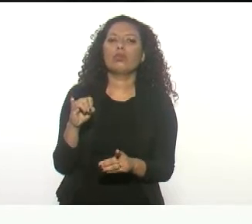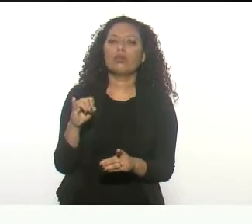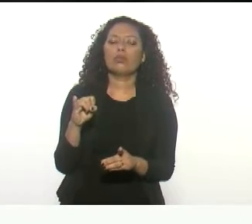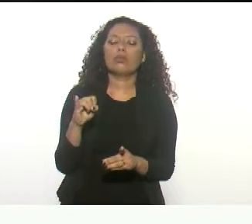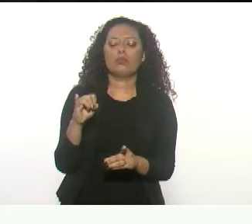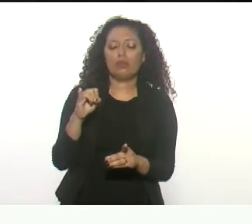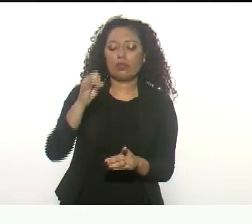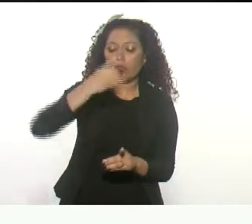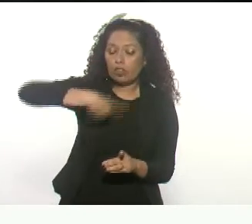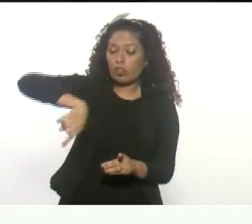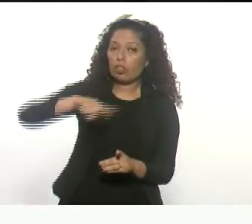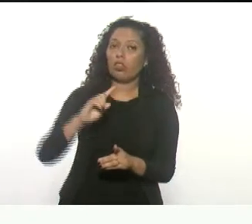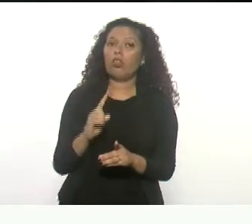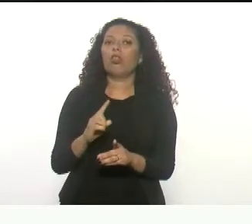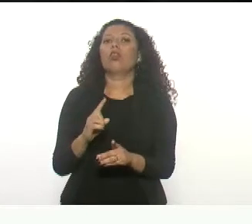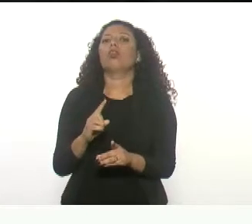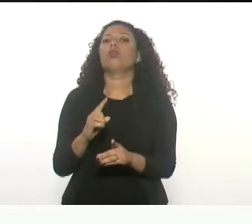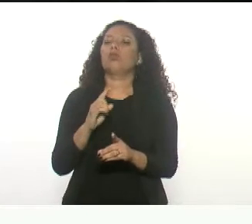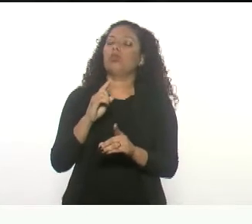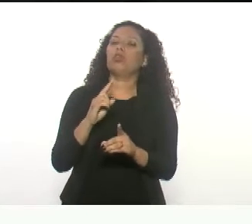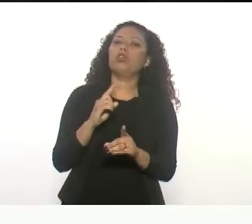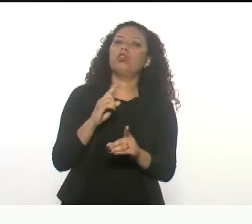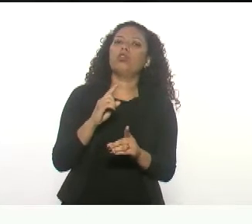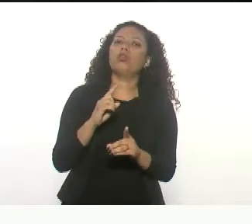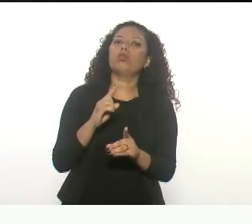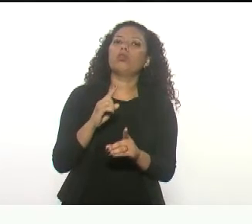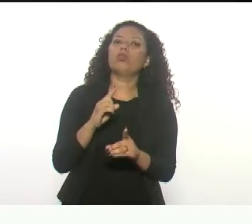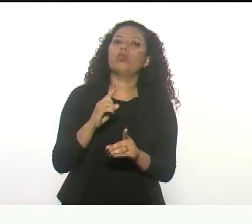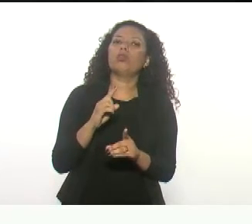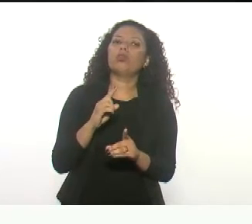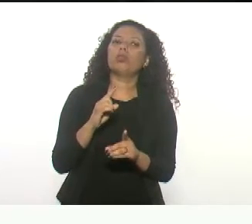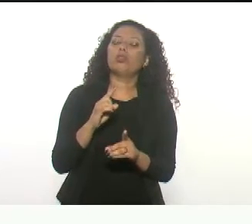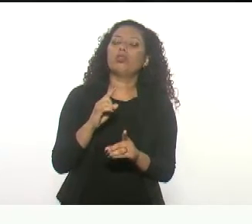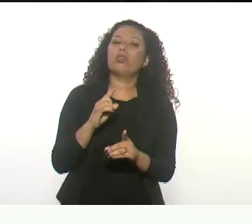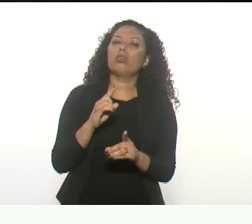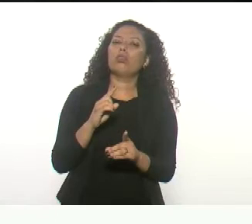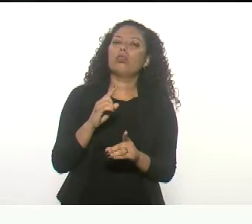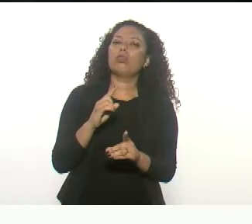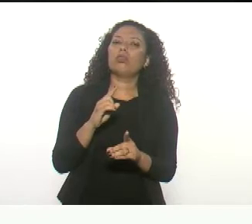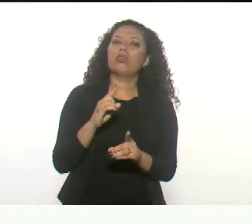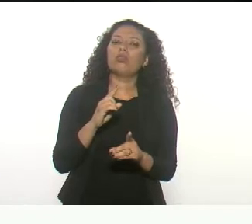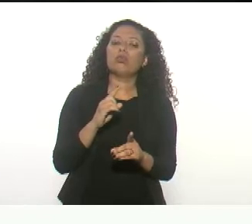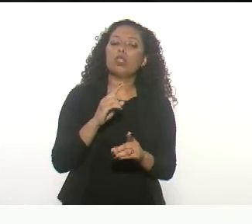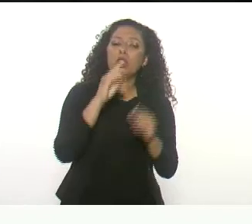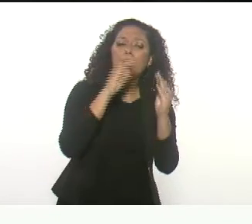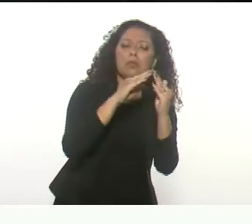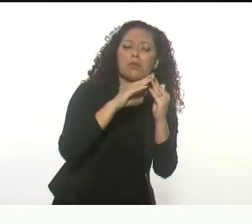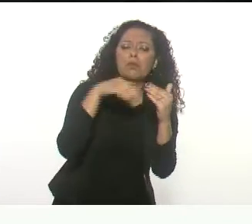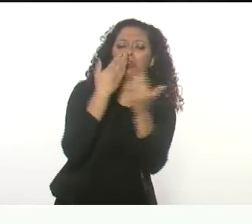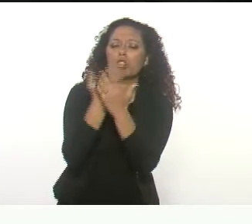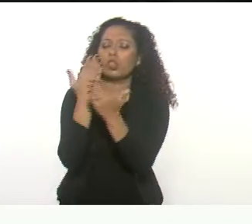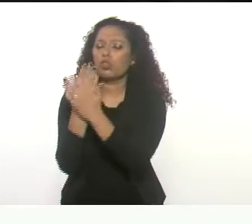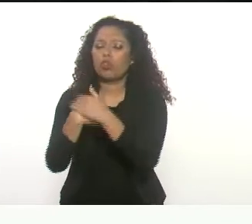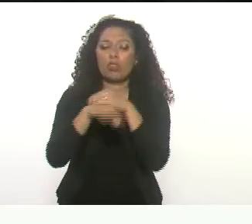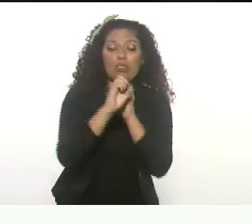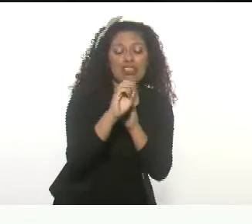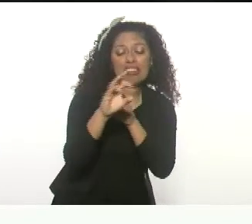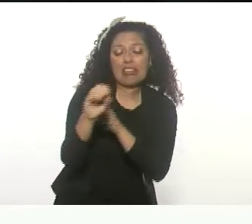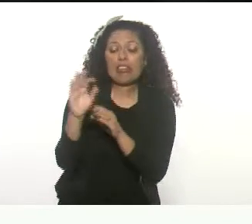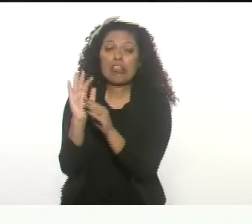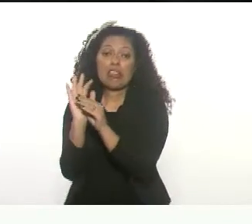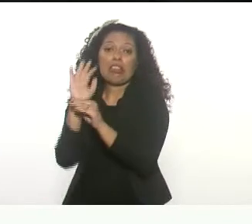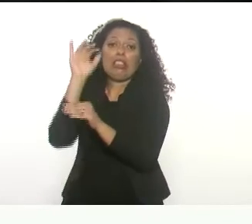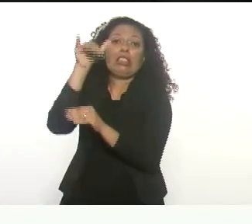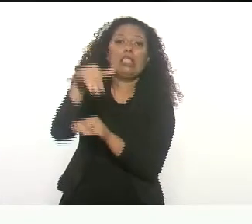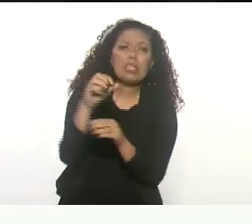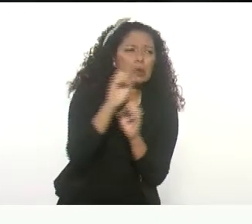gente precisa, para desenvolver isso, que a forma de ensino que acontece, o que acontece dentro da escola, a forma